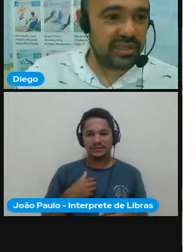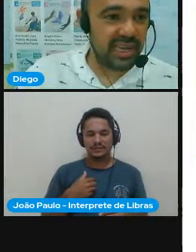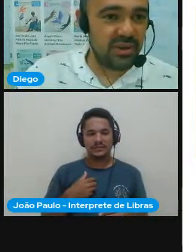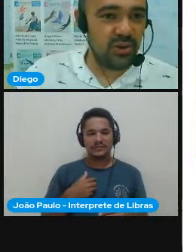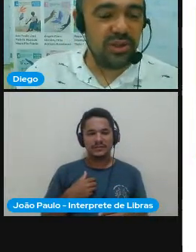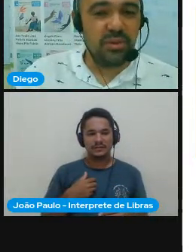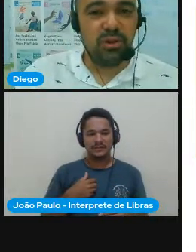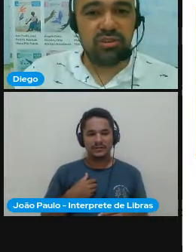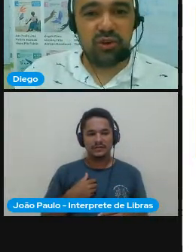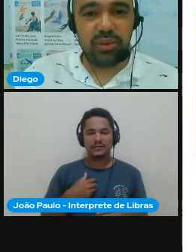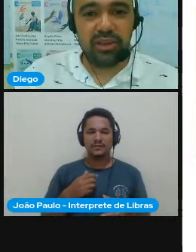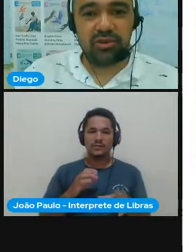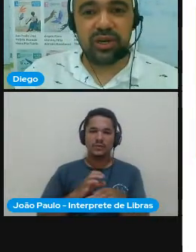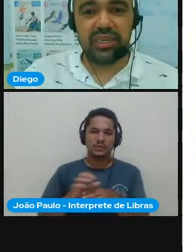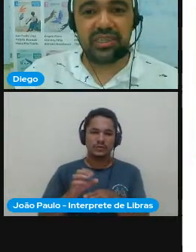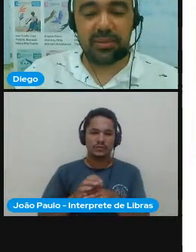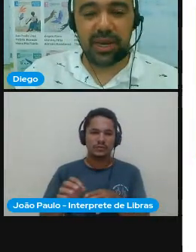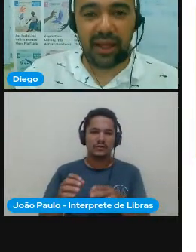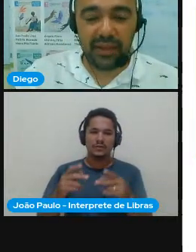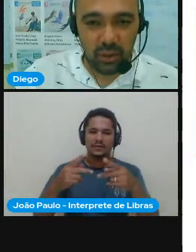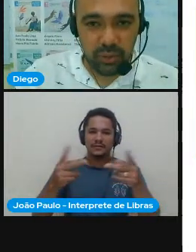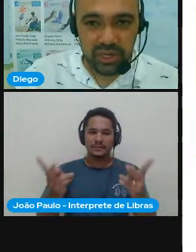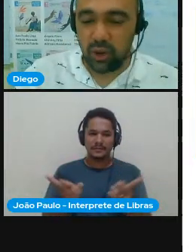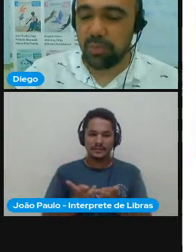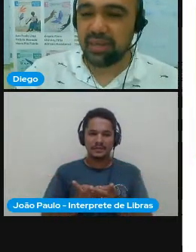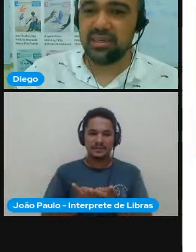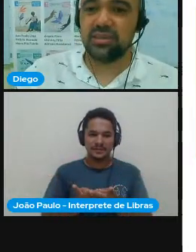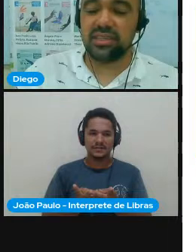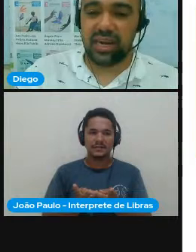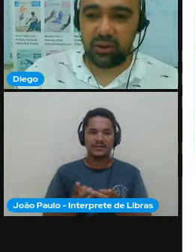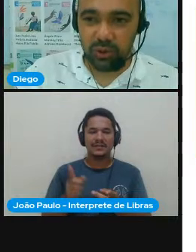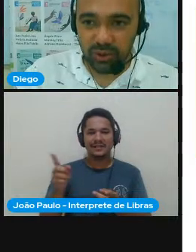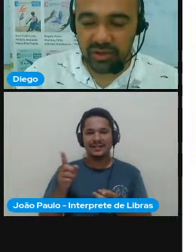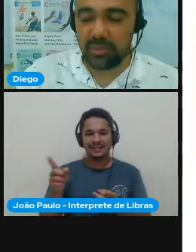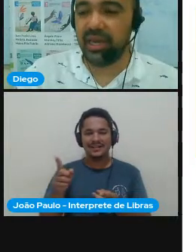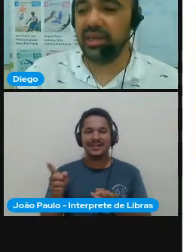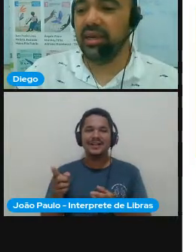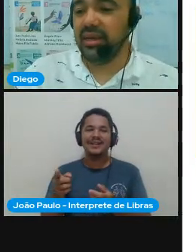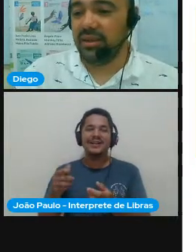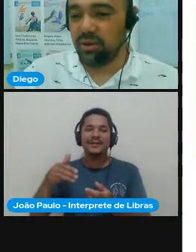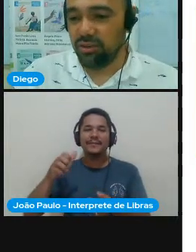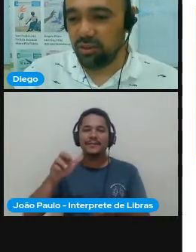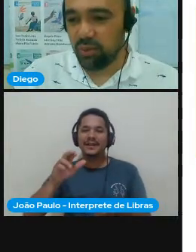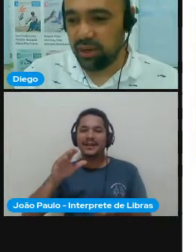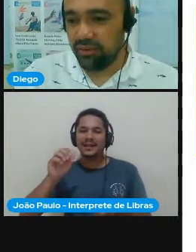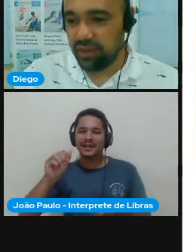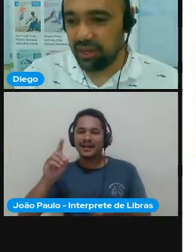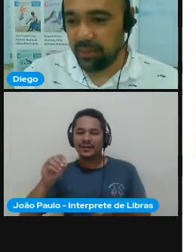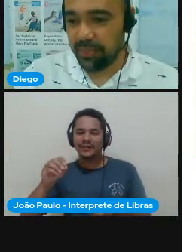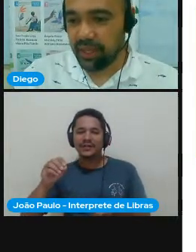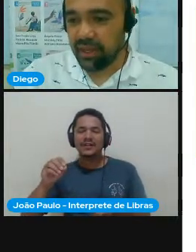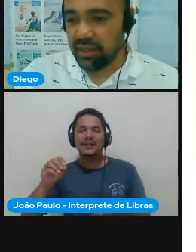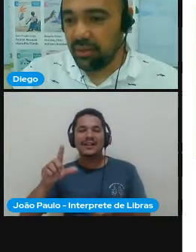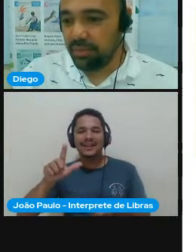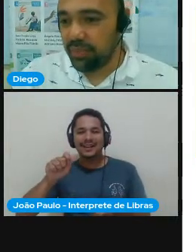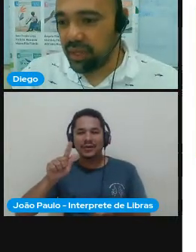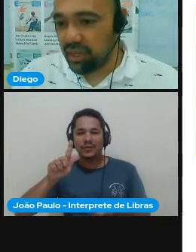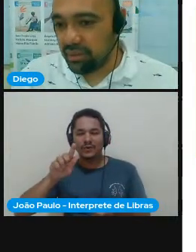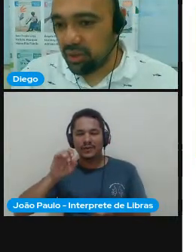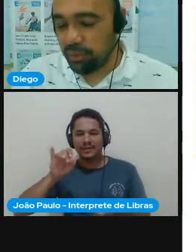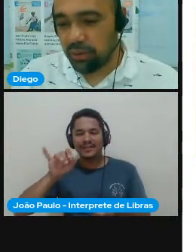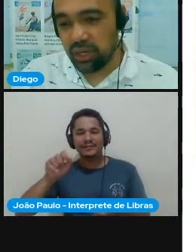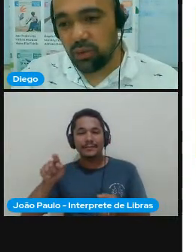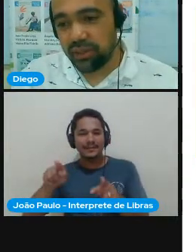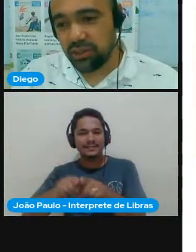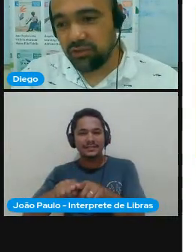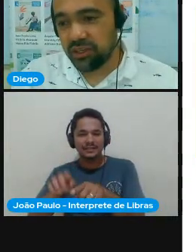de pizzaiolo, possivelmente no Cressan Mercado Alagoinha, que é um parceiro que estará conosco também no nosso Qualifica.